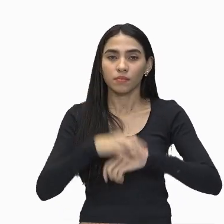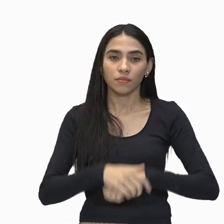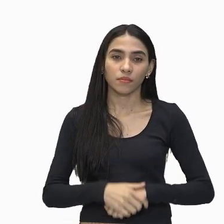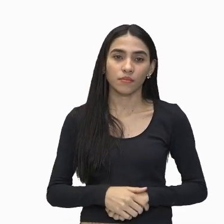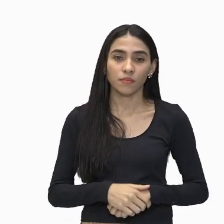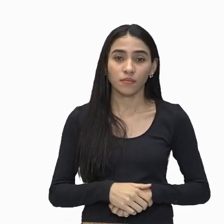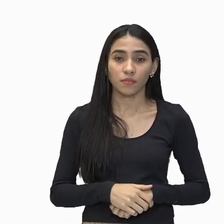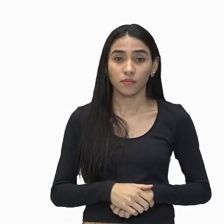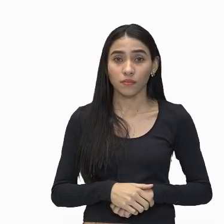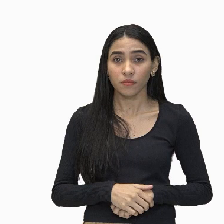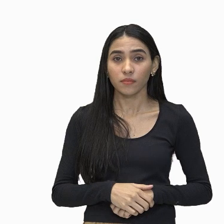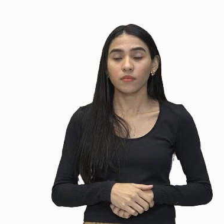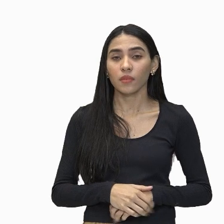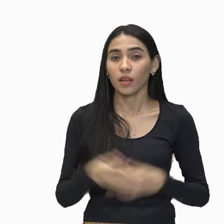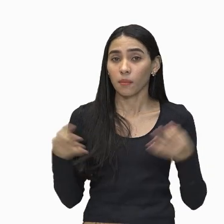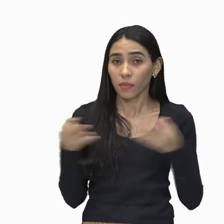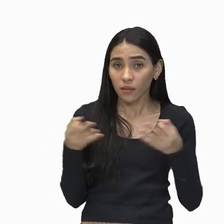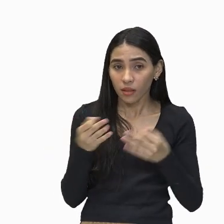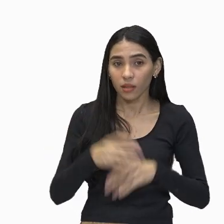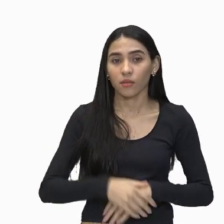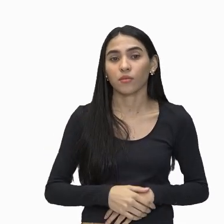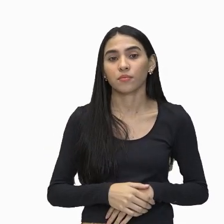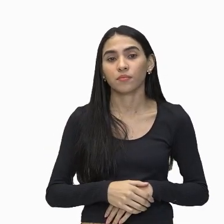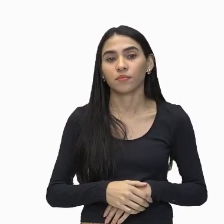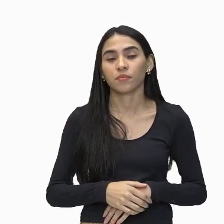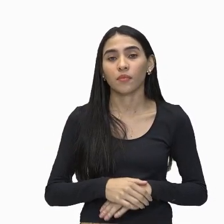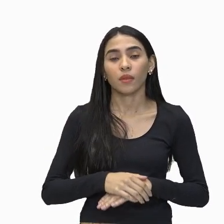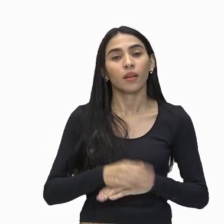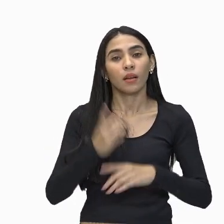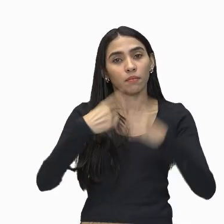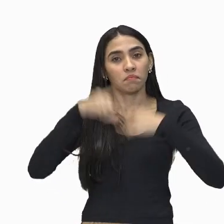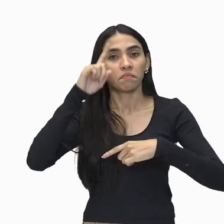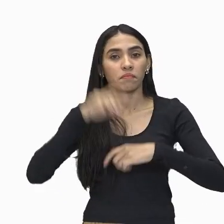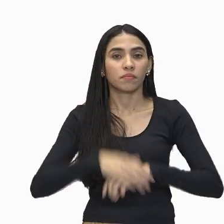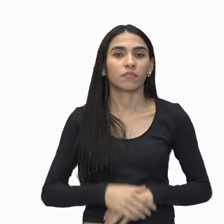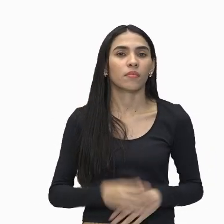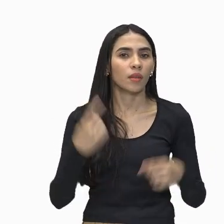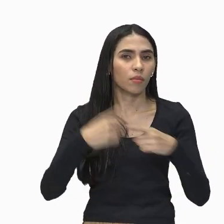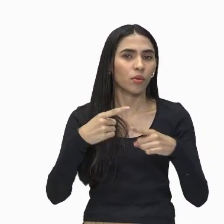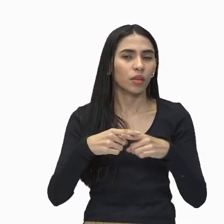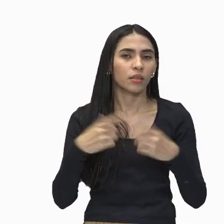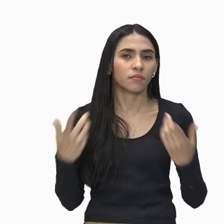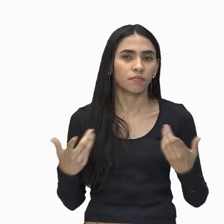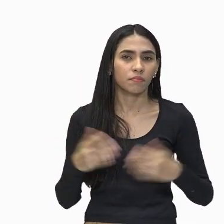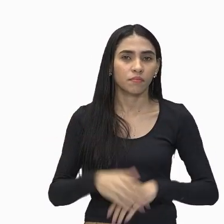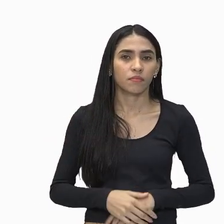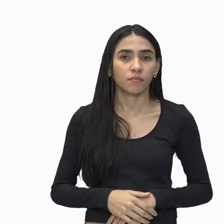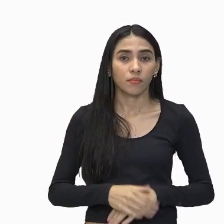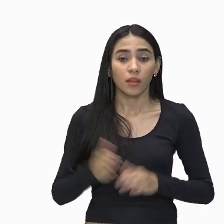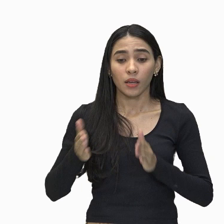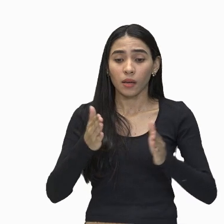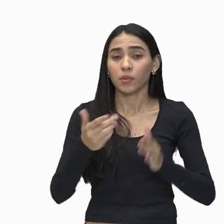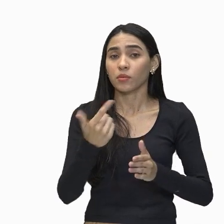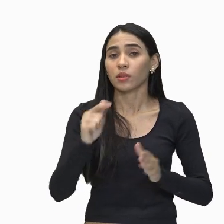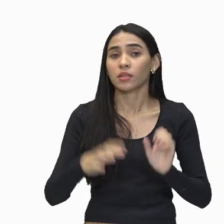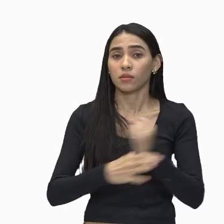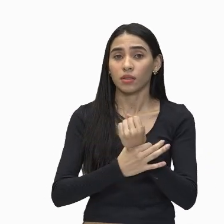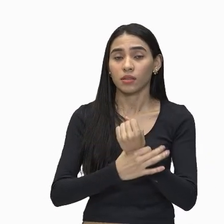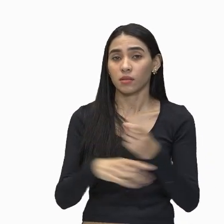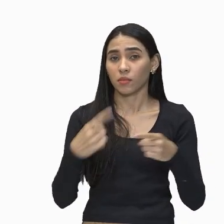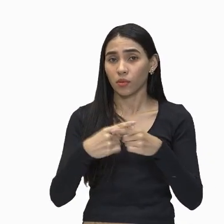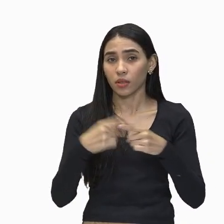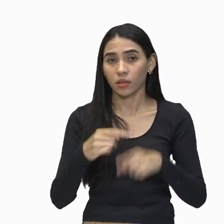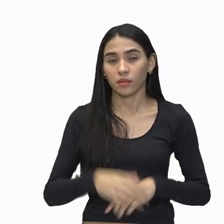direção ao êxito, em direção ao crescimento. Por que que ele não é esse caminho seguro? Porque eu não